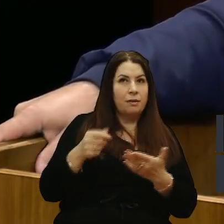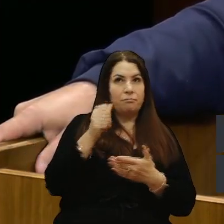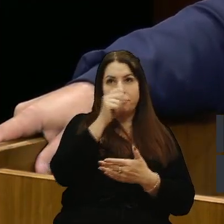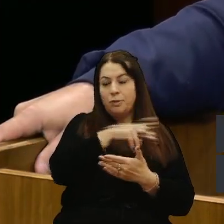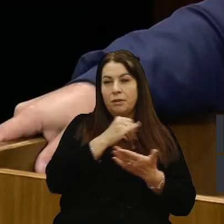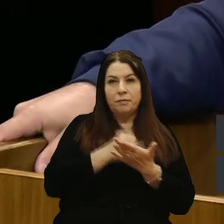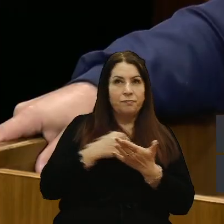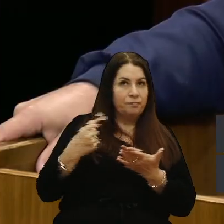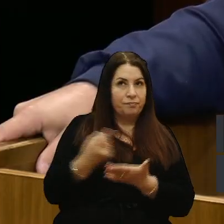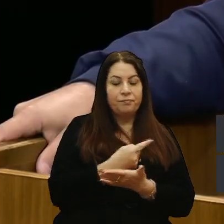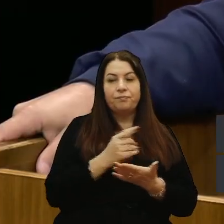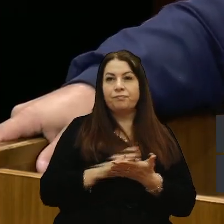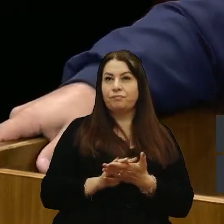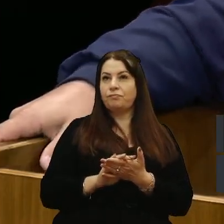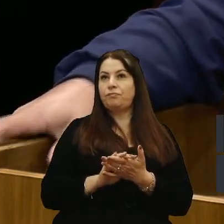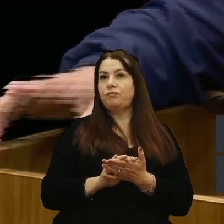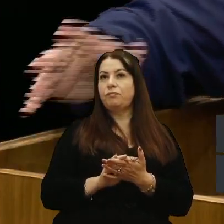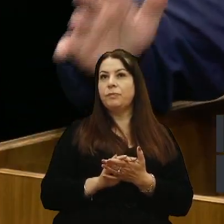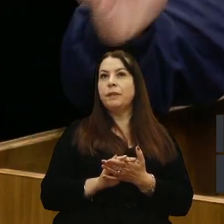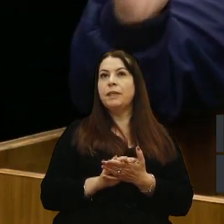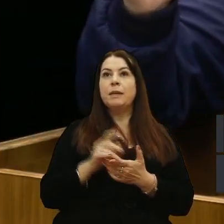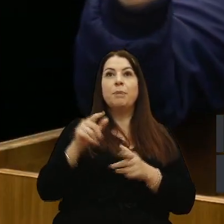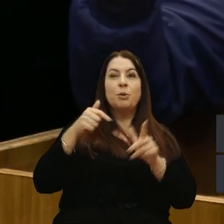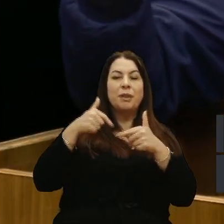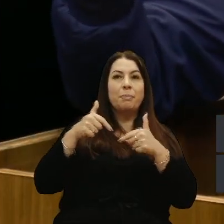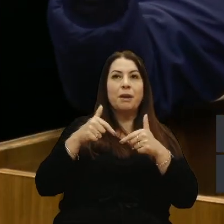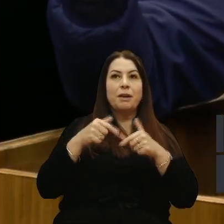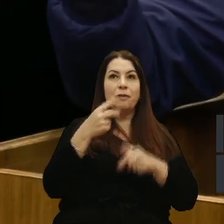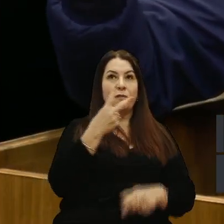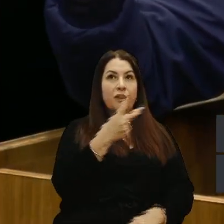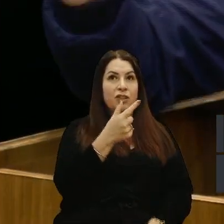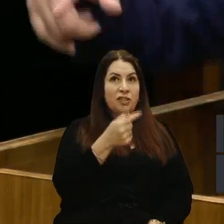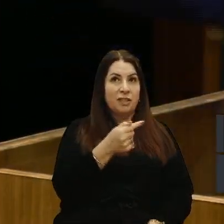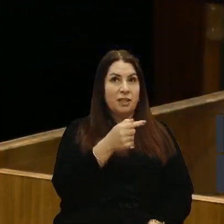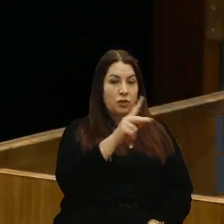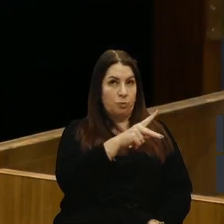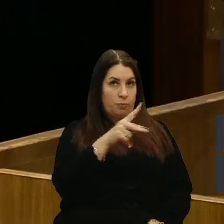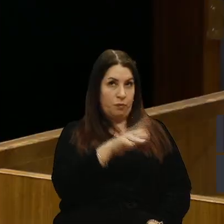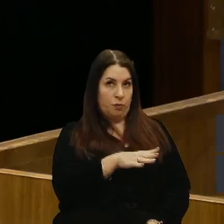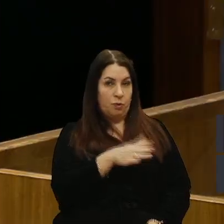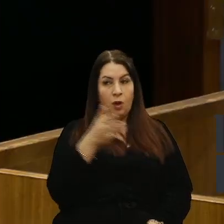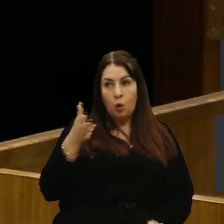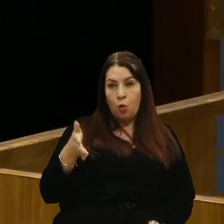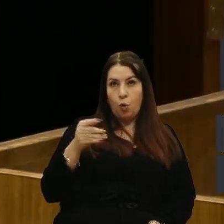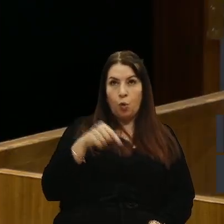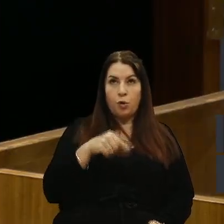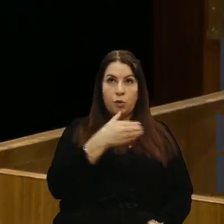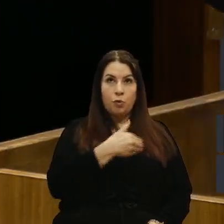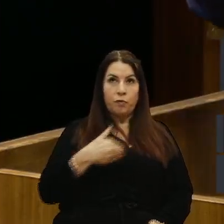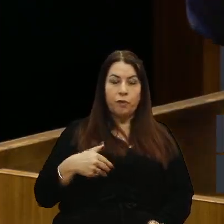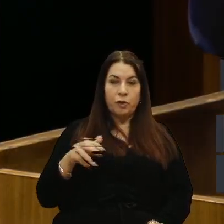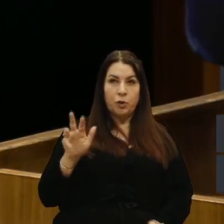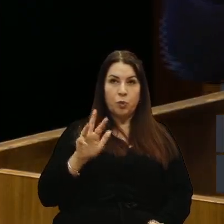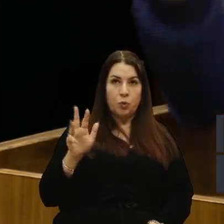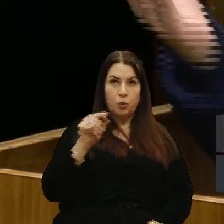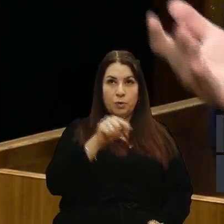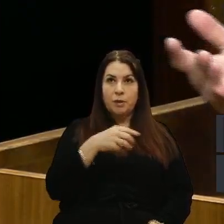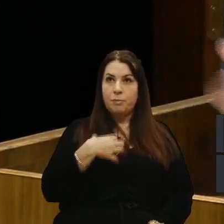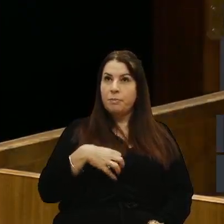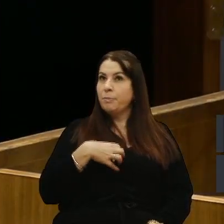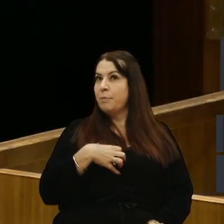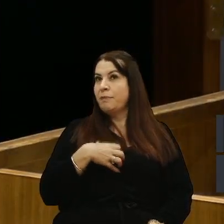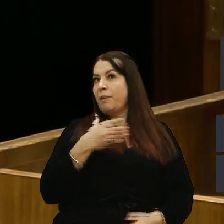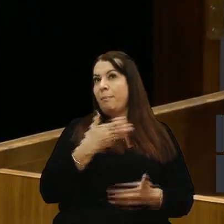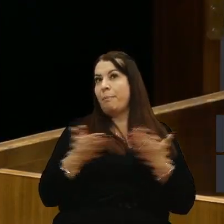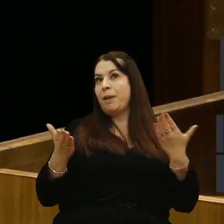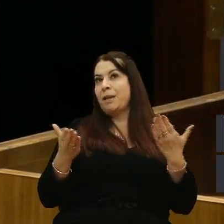e paguem mais, porque um trabalhador pagava 27, uma professora. Agora o governo Lula, e eles estão bravos porque vão